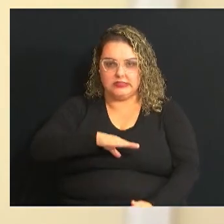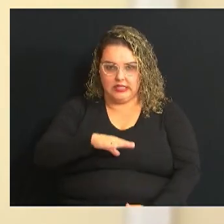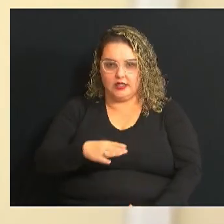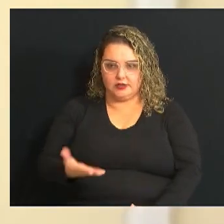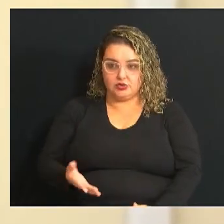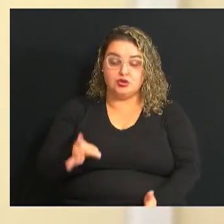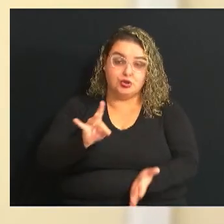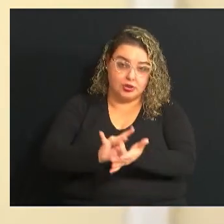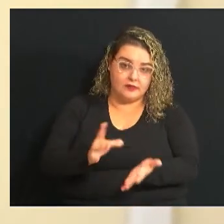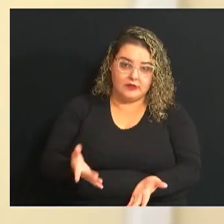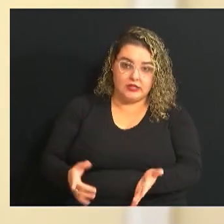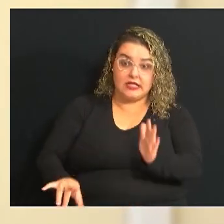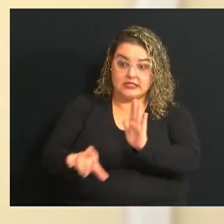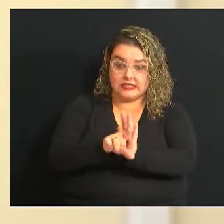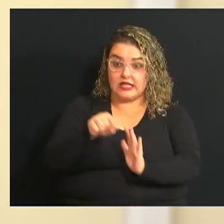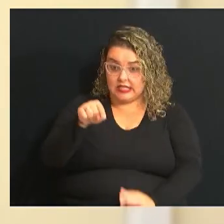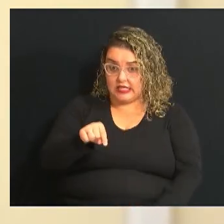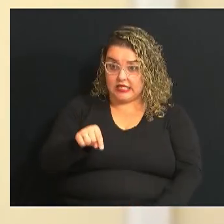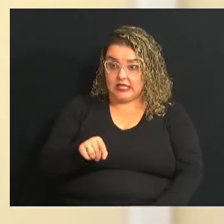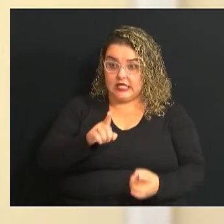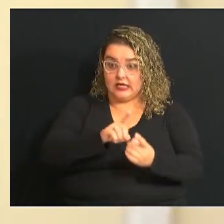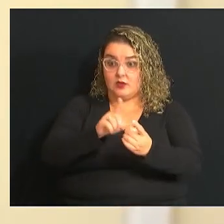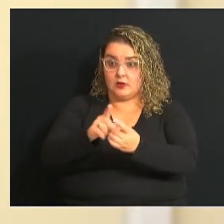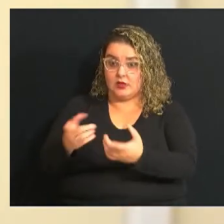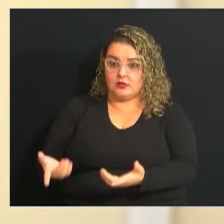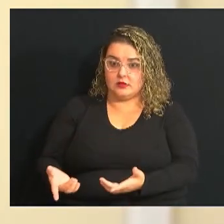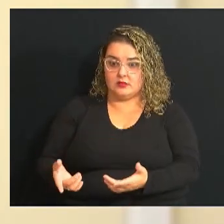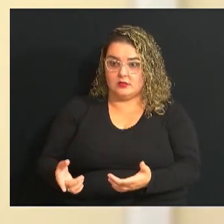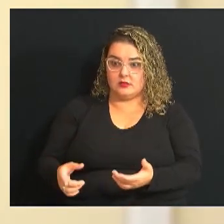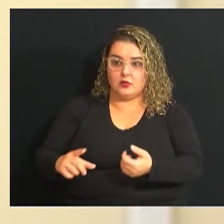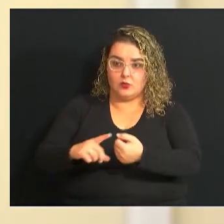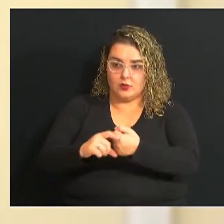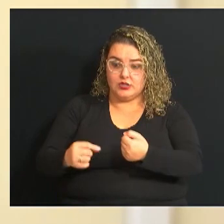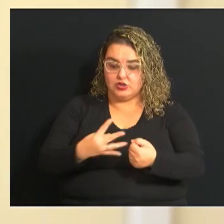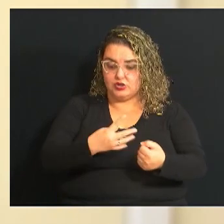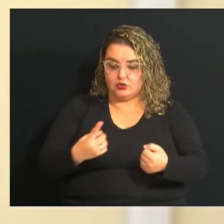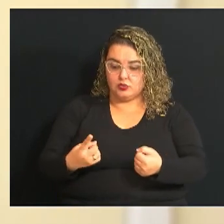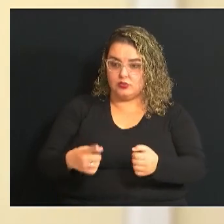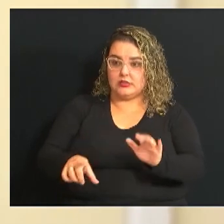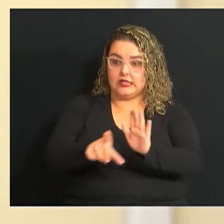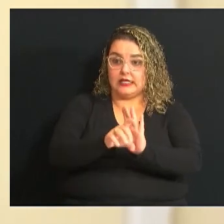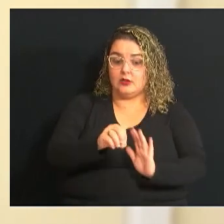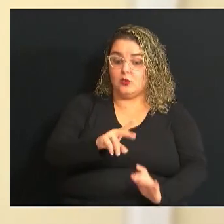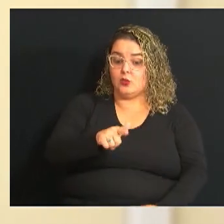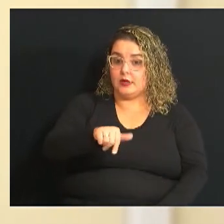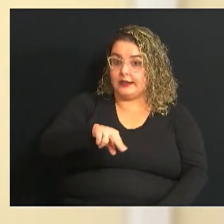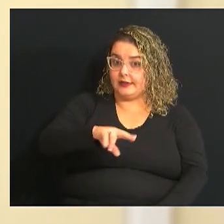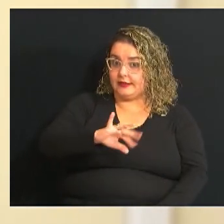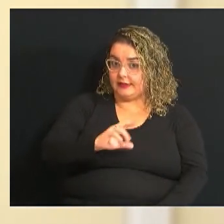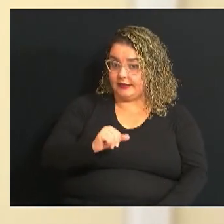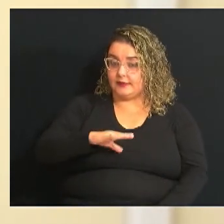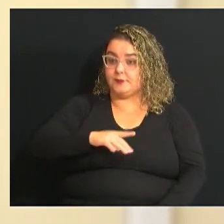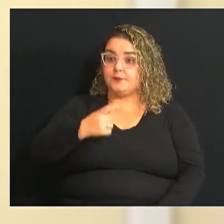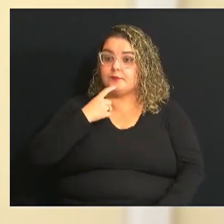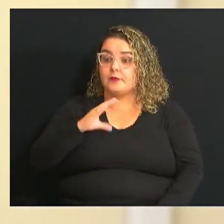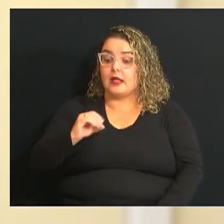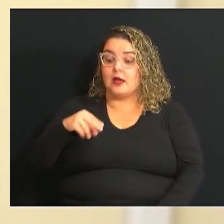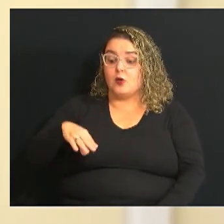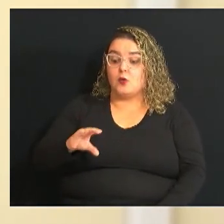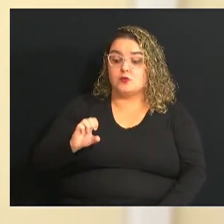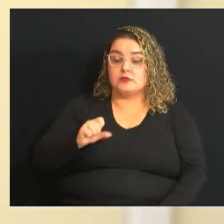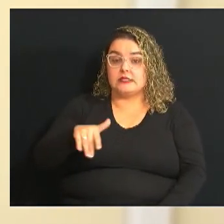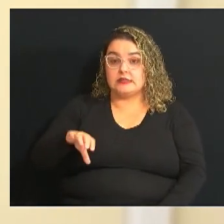conforme as horas vão passando. A máxima fica em 25 graus. E à tarde tem previsão de chuva,